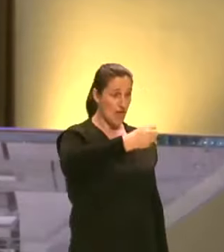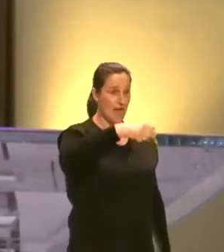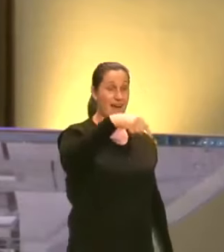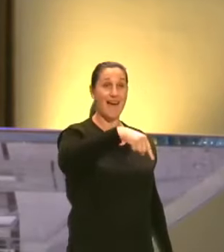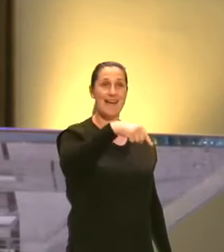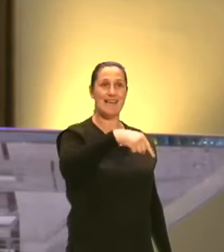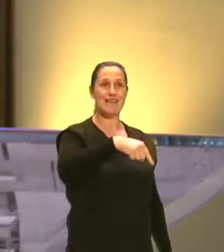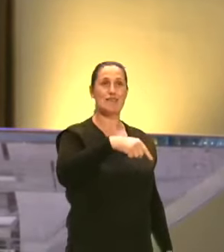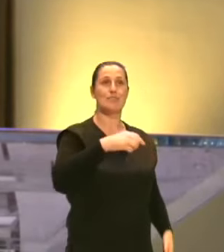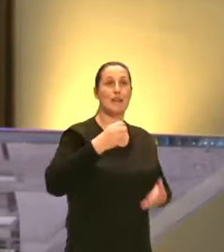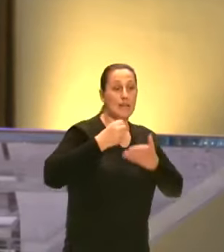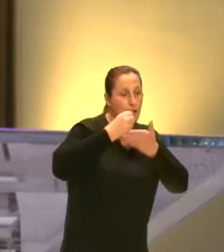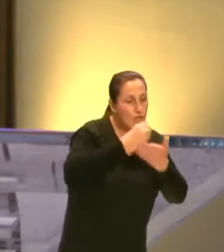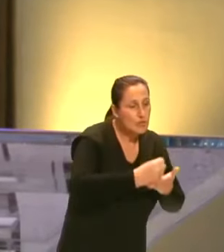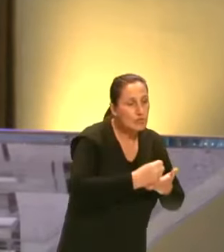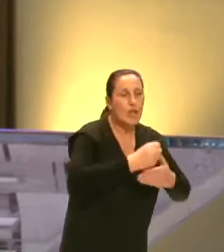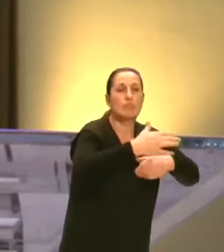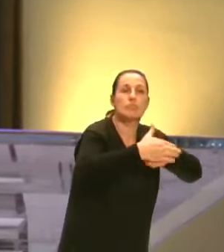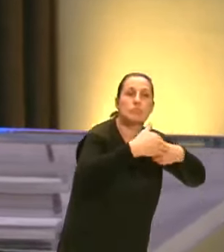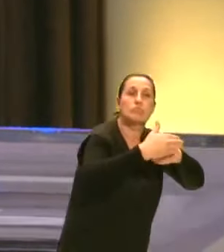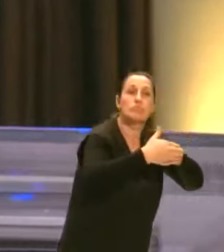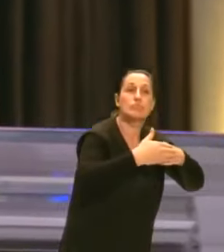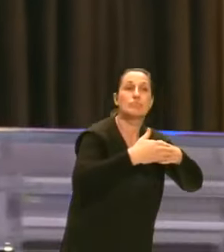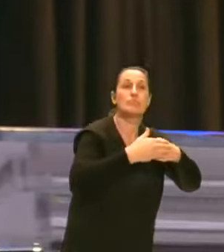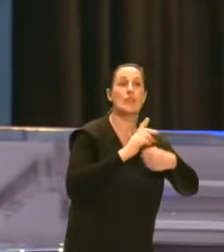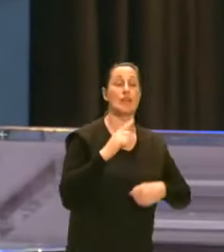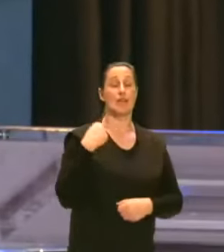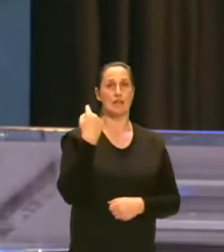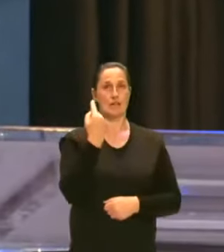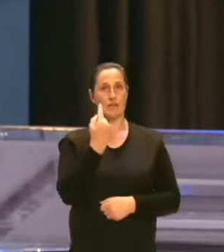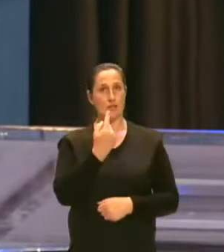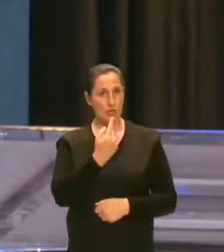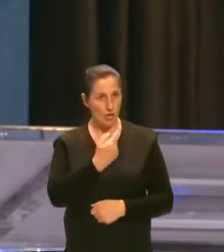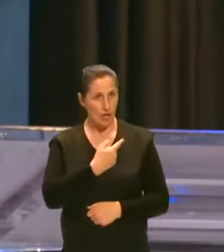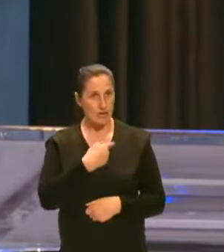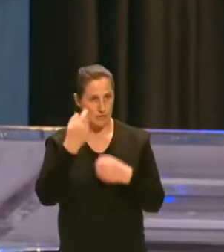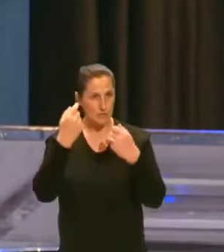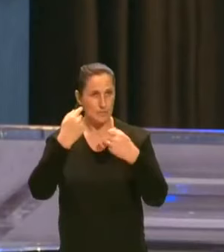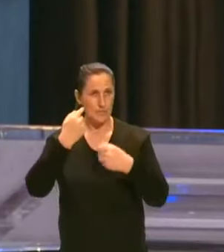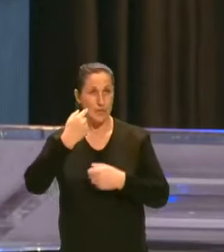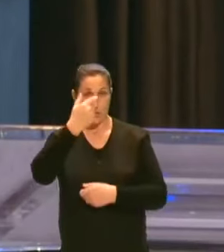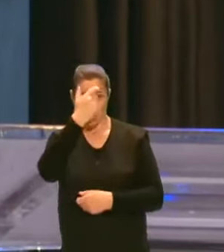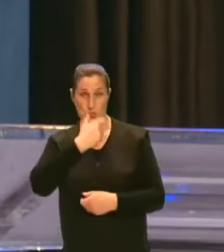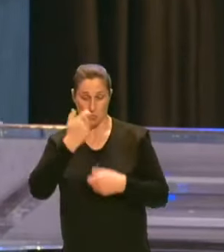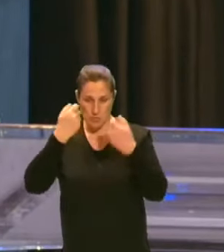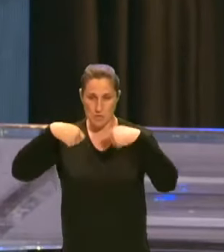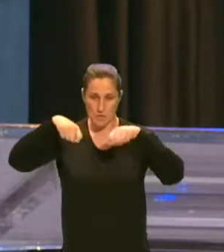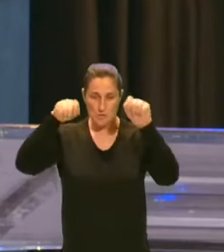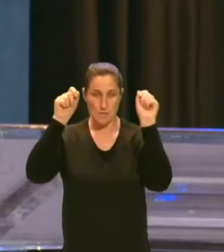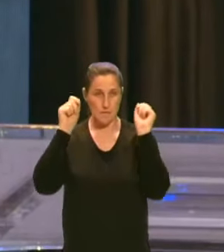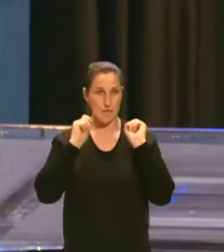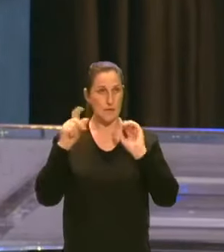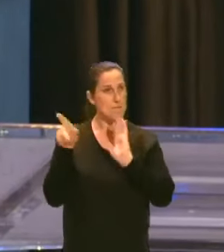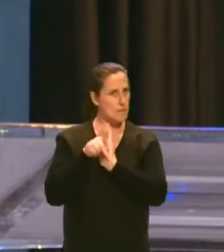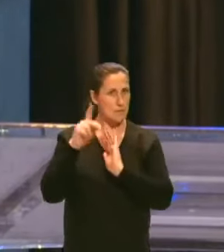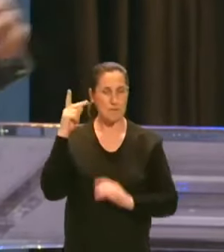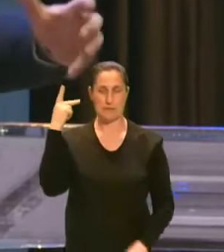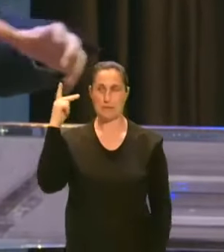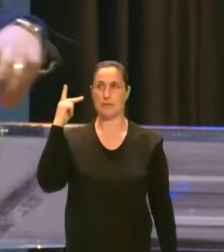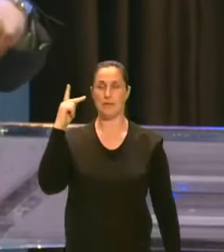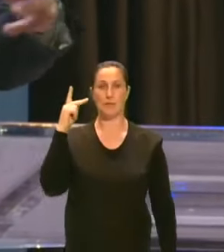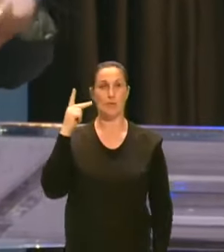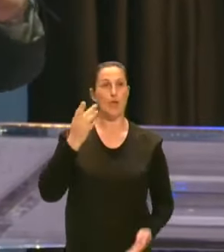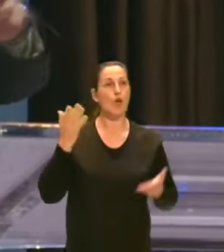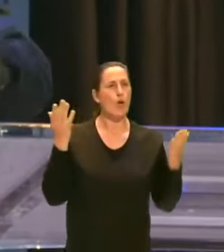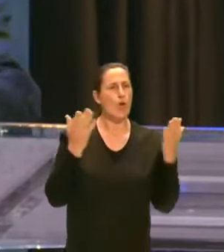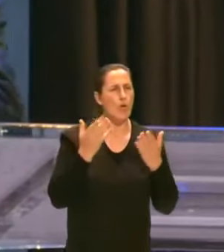somos essa ovelha que a palavra de Deus nos chama. Somos ovelha. Estava vendo, acho que foi ontem ou hoje, o pastor Nassif até falou